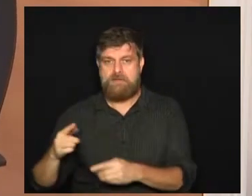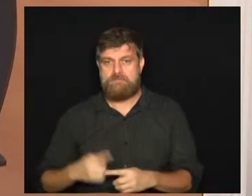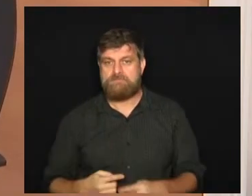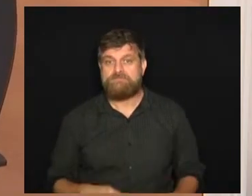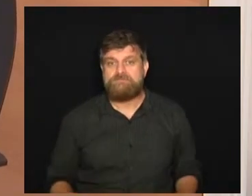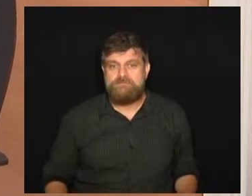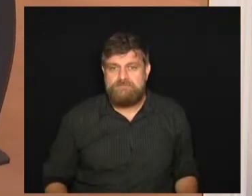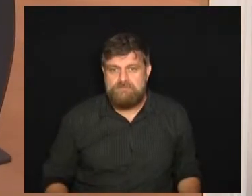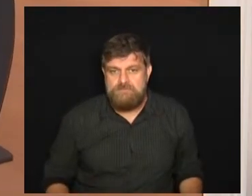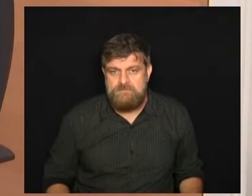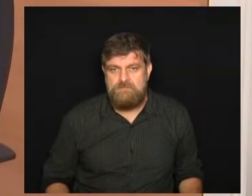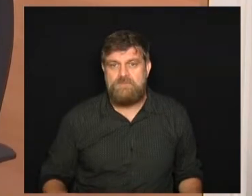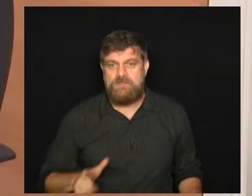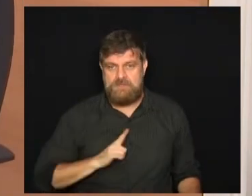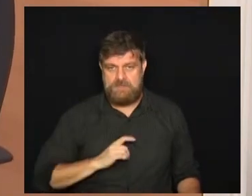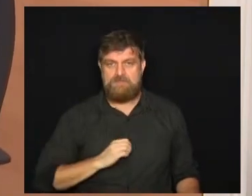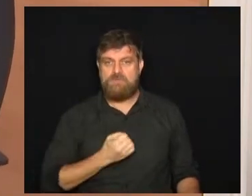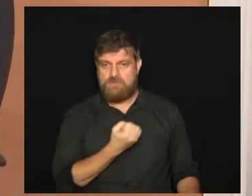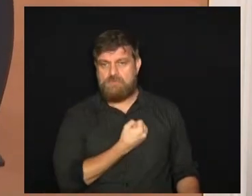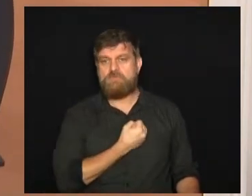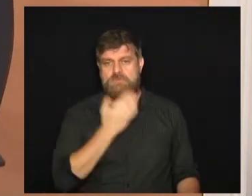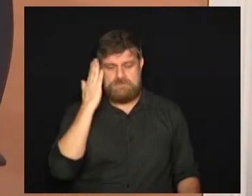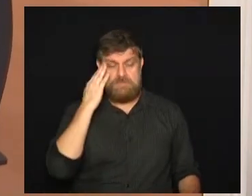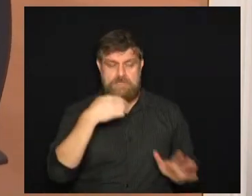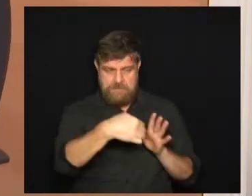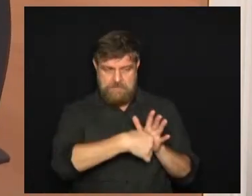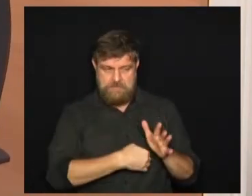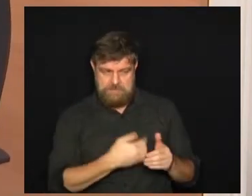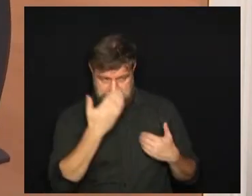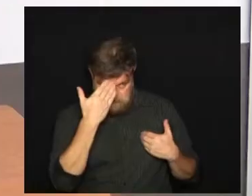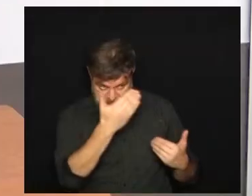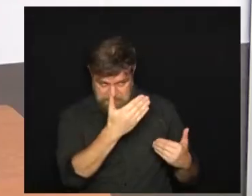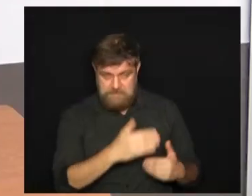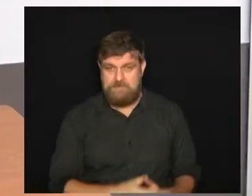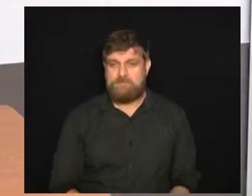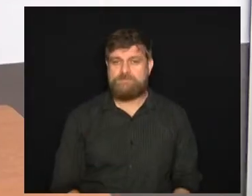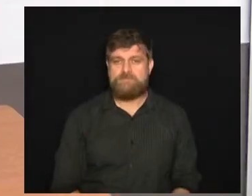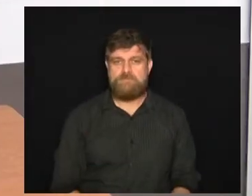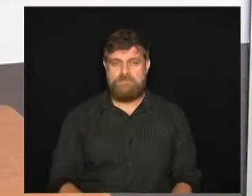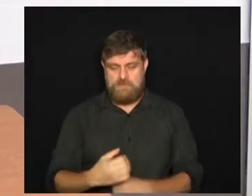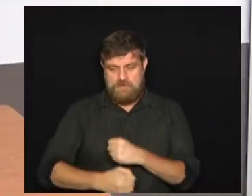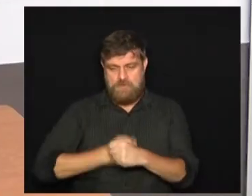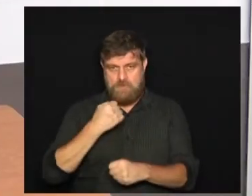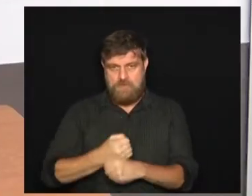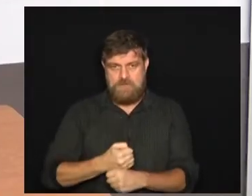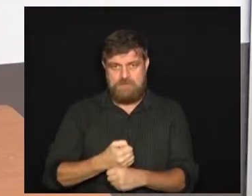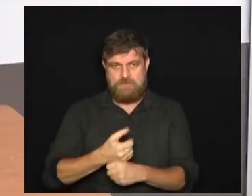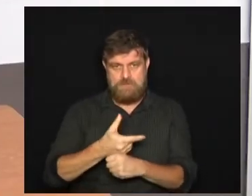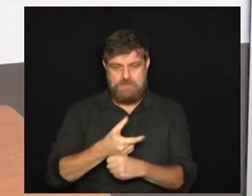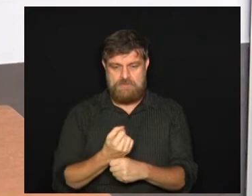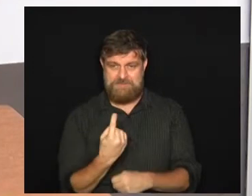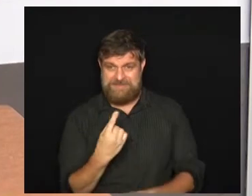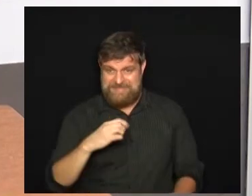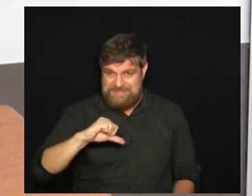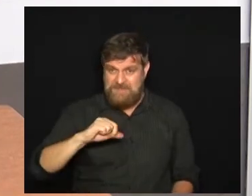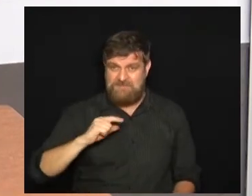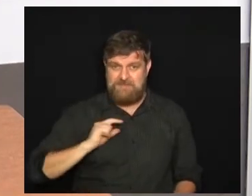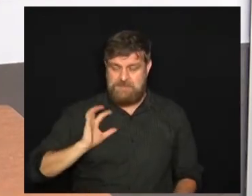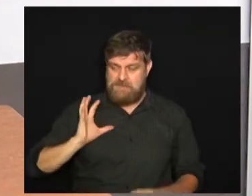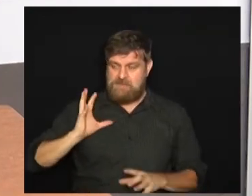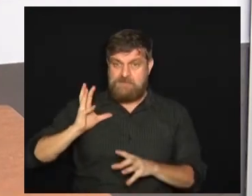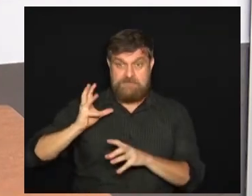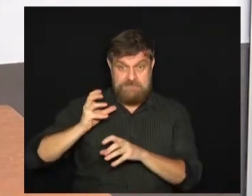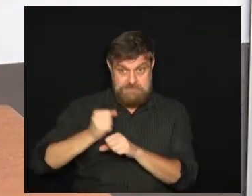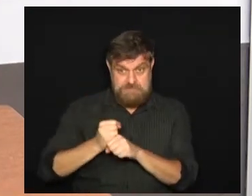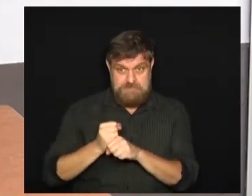serviço. Temos sim, Viviane. Obrigado pela pergunta. Em 2019... eu tenho um acumulado, tá, desde quando